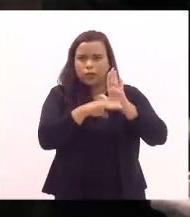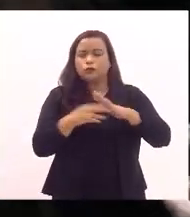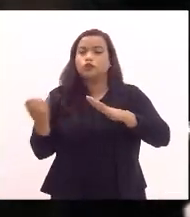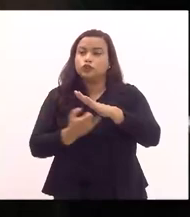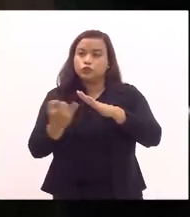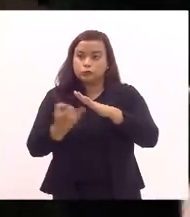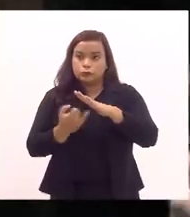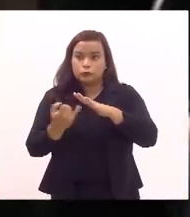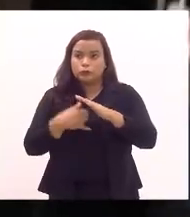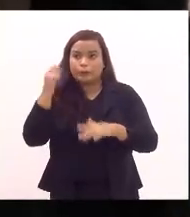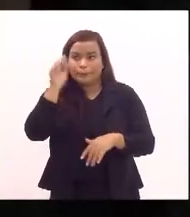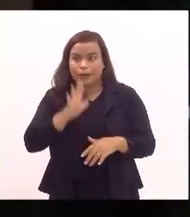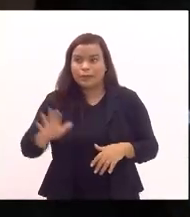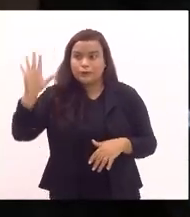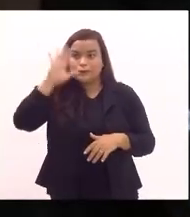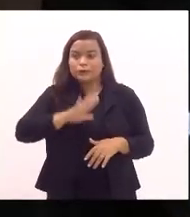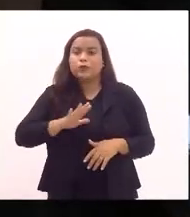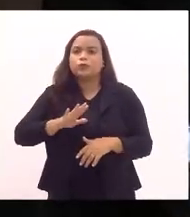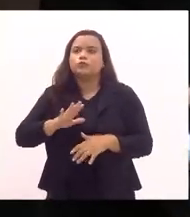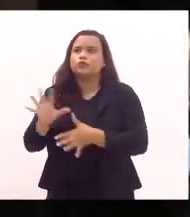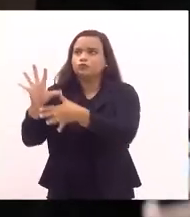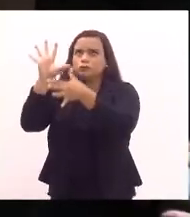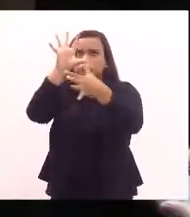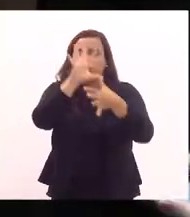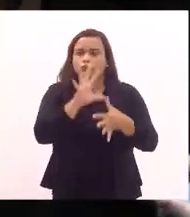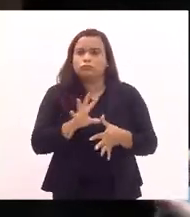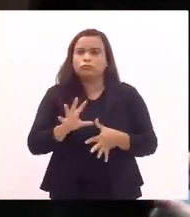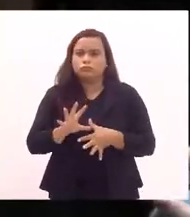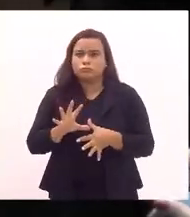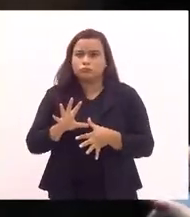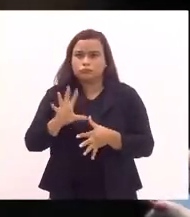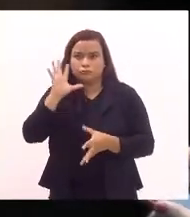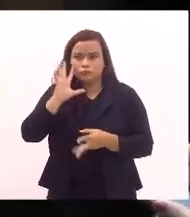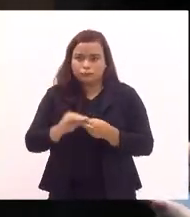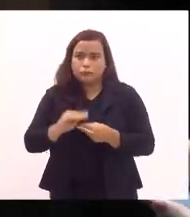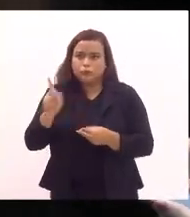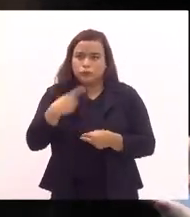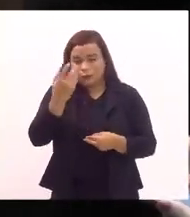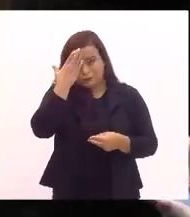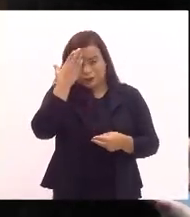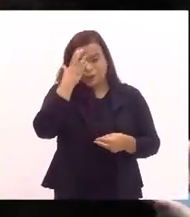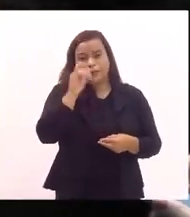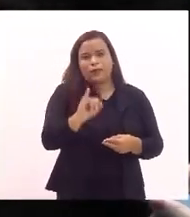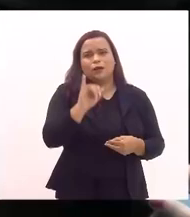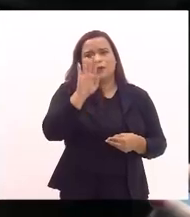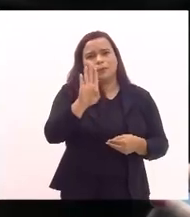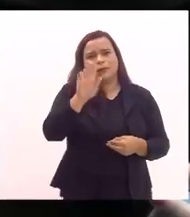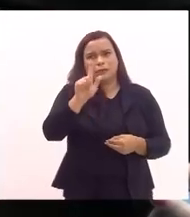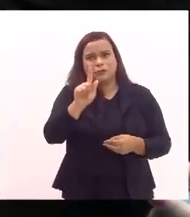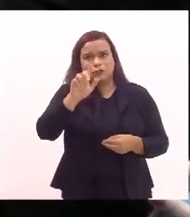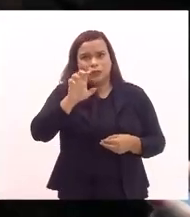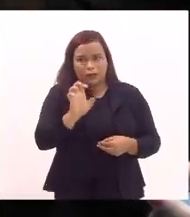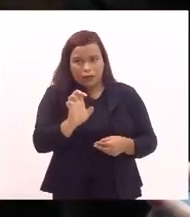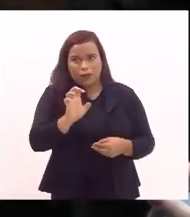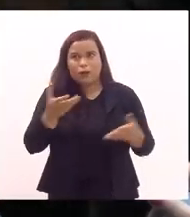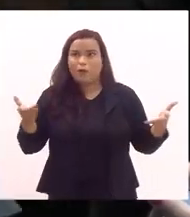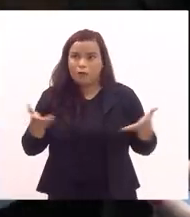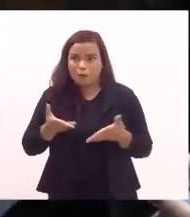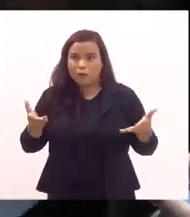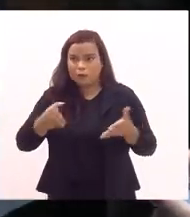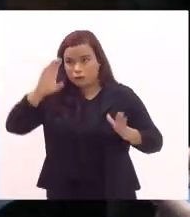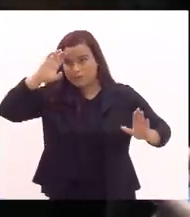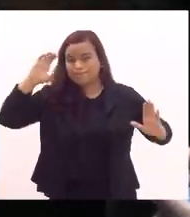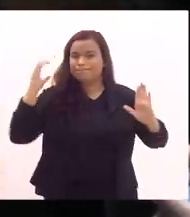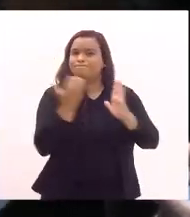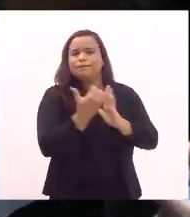Brasileiro de geografia e estatística a gente sabe o que o IBGE ele não é muito respeitado nesses tempos de